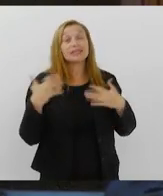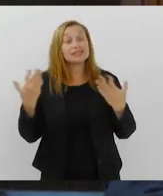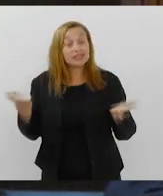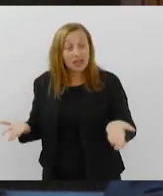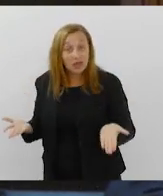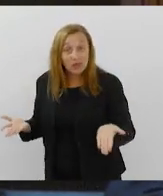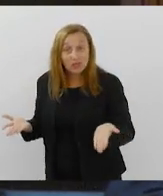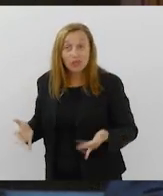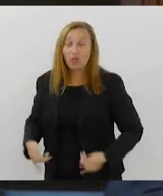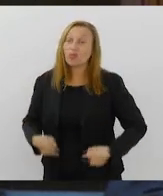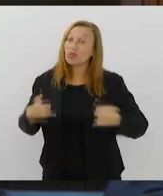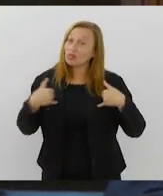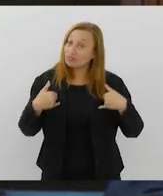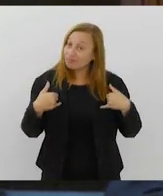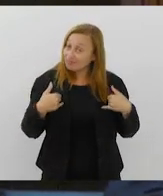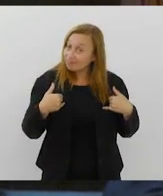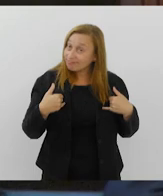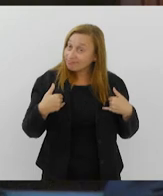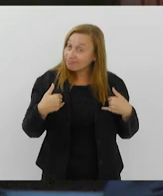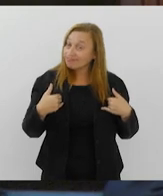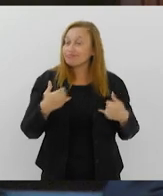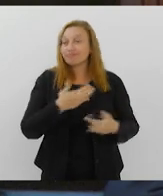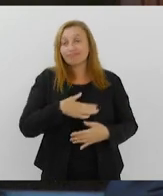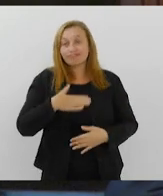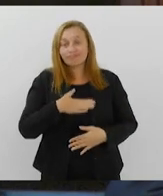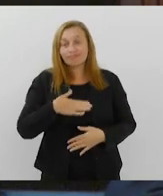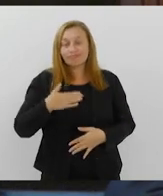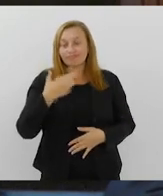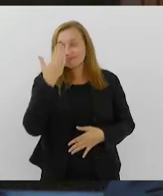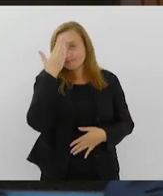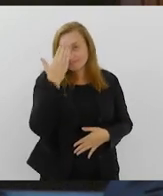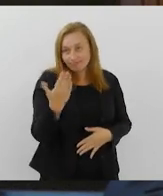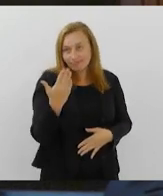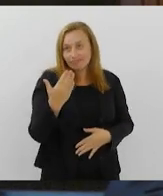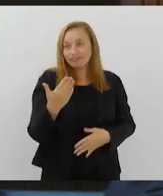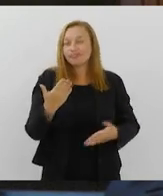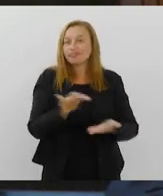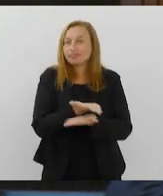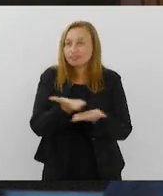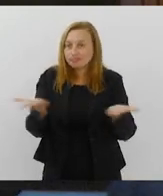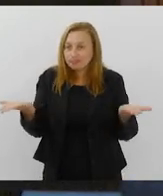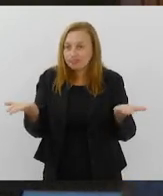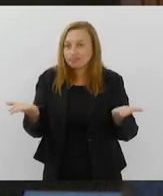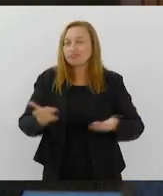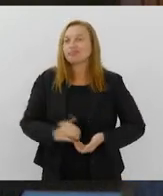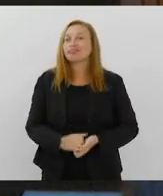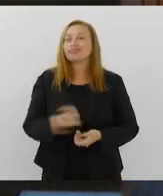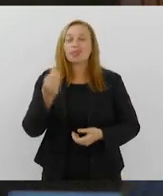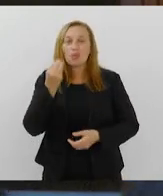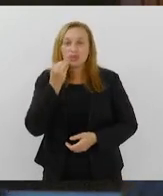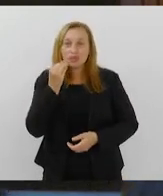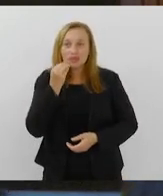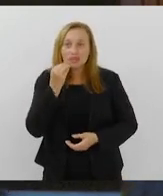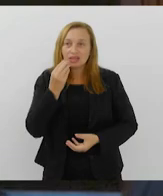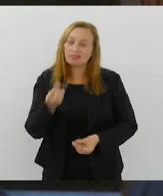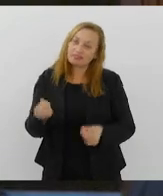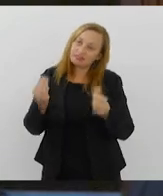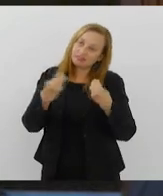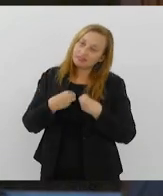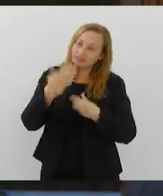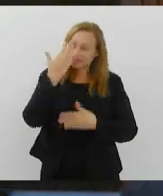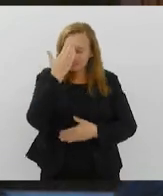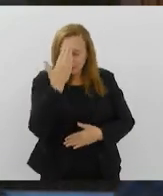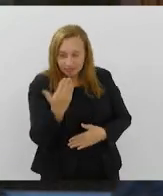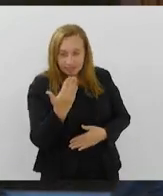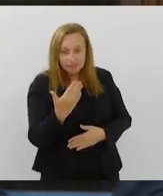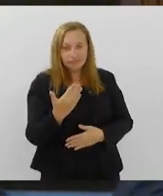é uma honra muito grande. Eu gostaria de agradecer a todos os senhores essa oportunidade que os senhores estão me dando. Muito obrigado,